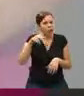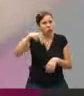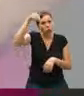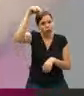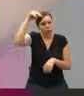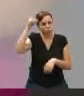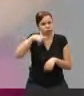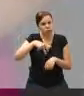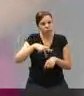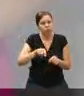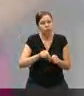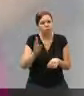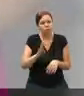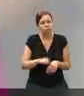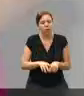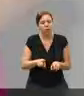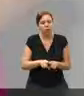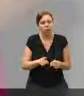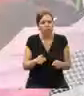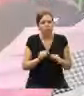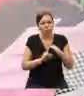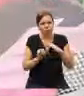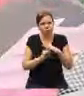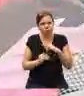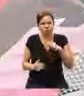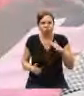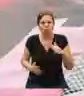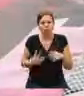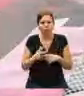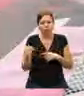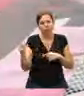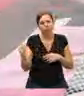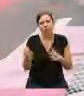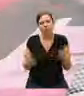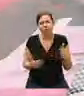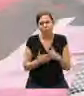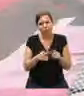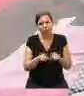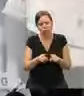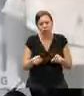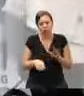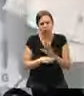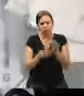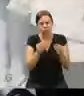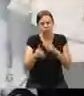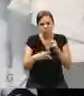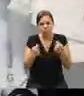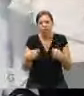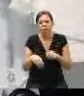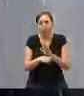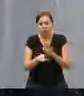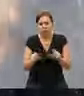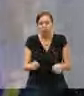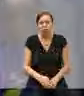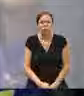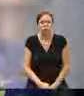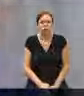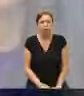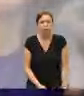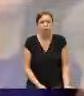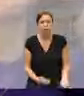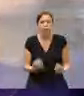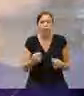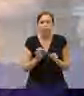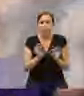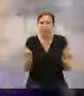rompe fronteiras para ajudar tanta gente também precisa de uma mãozinha. E é bem simples, é só vir